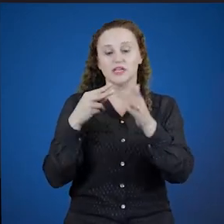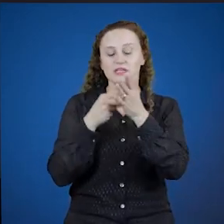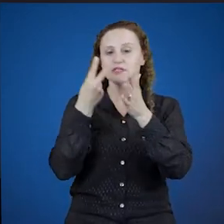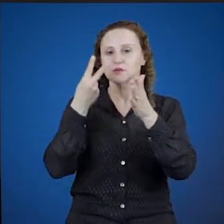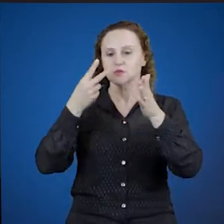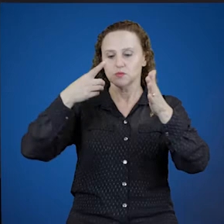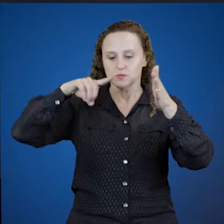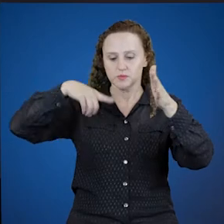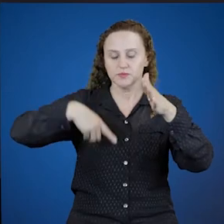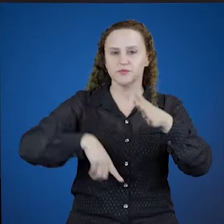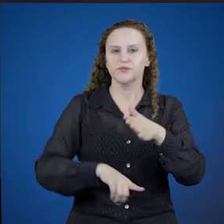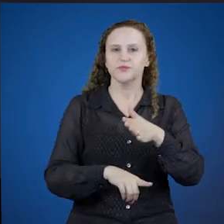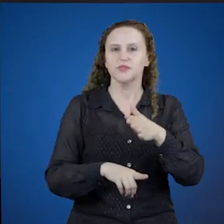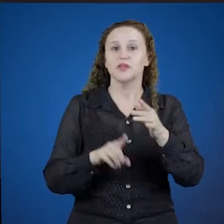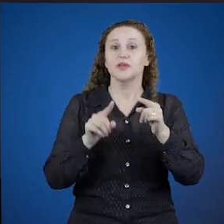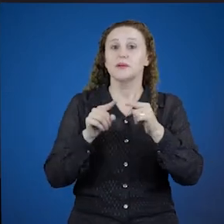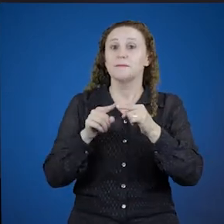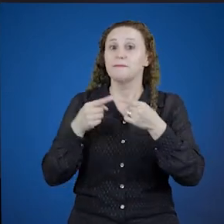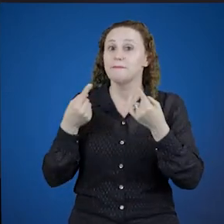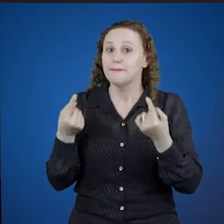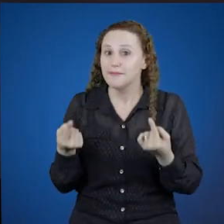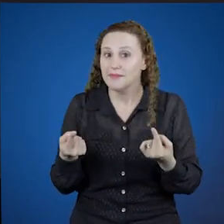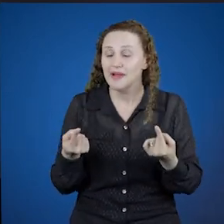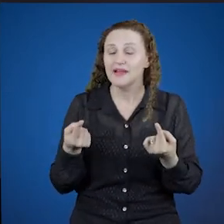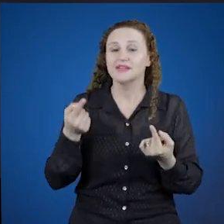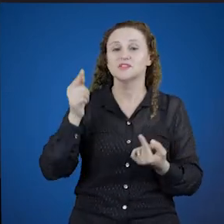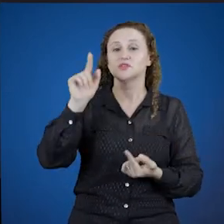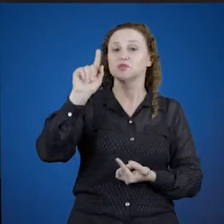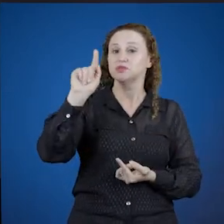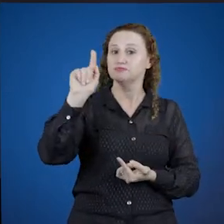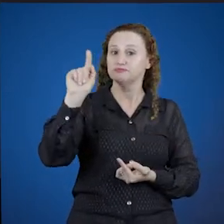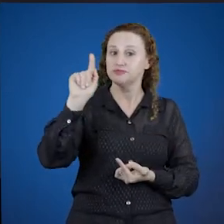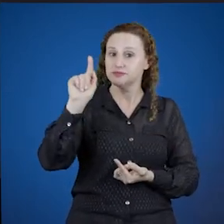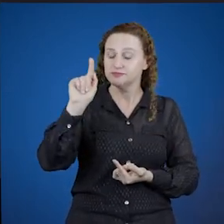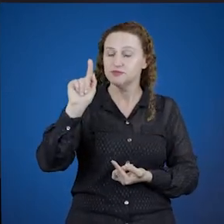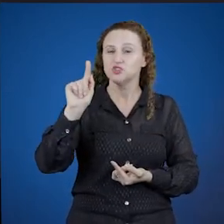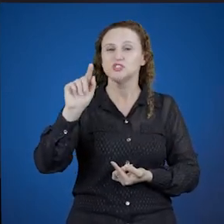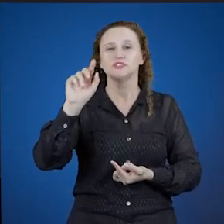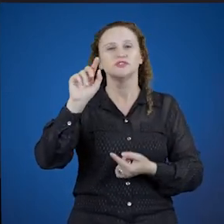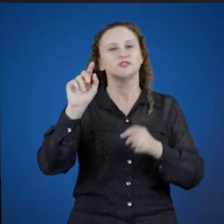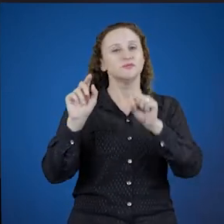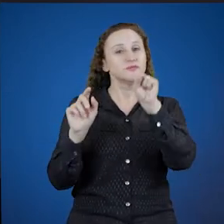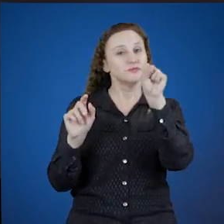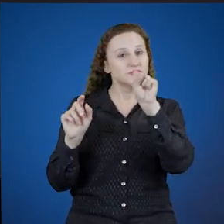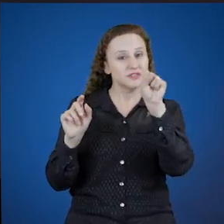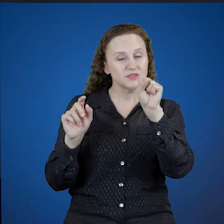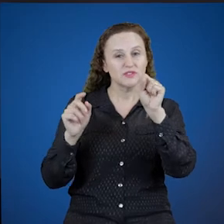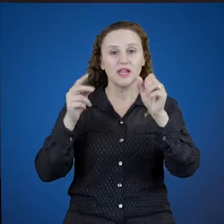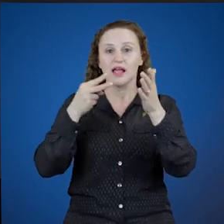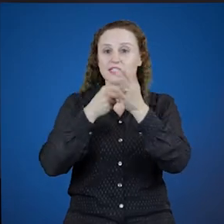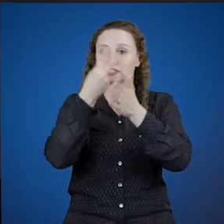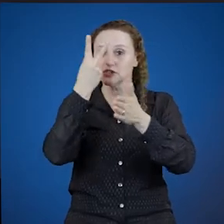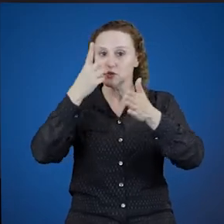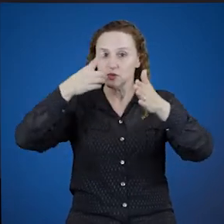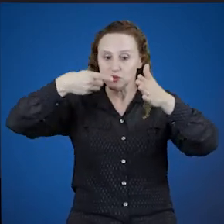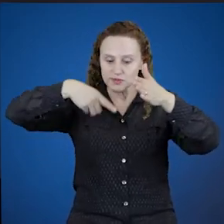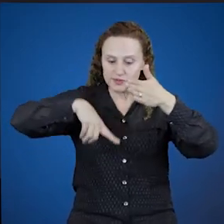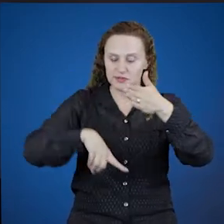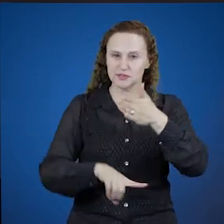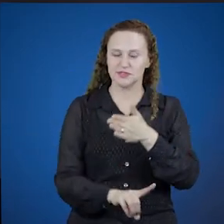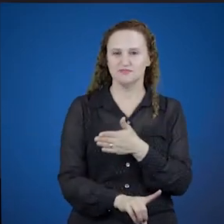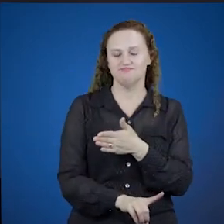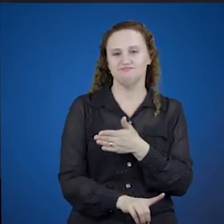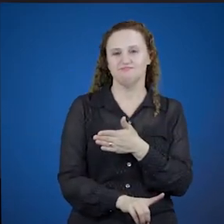da segunda declinação entretanto O genitivo singular da segunda declinação